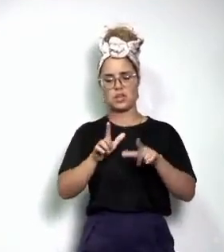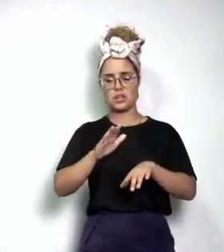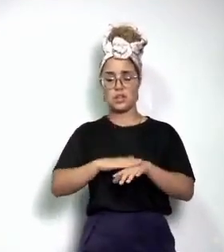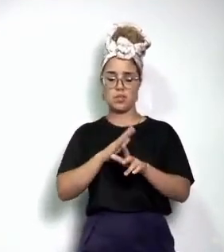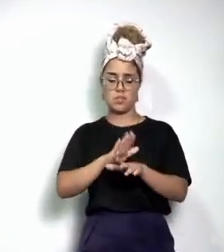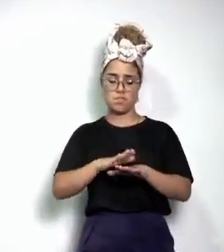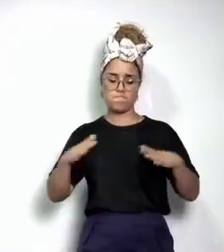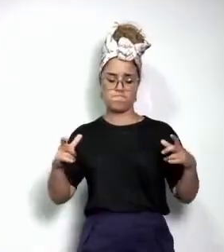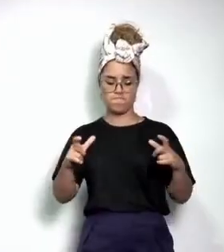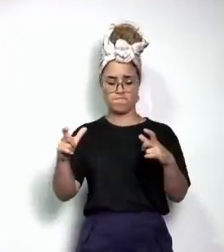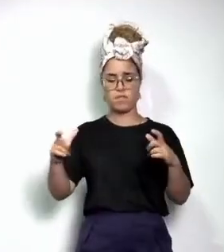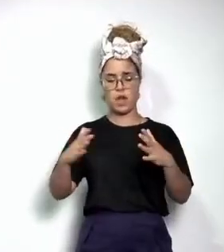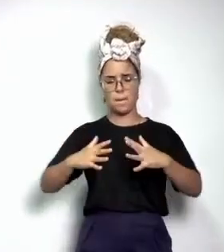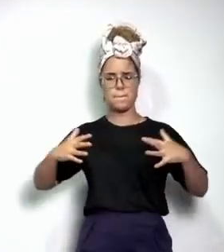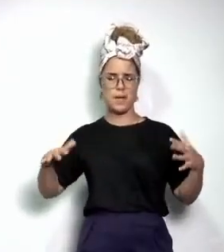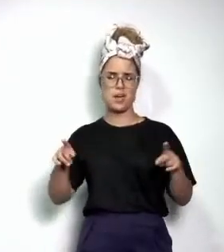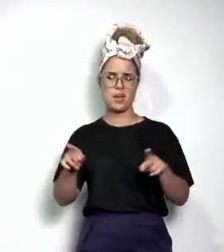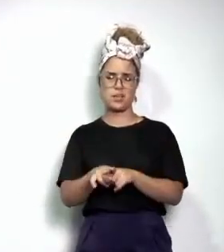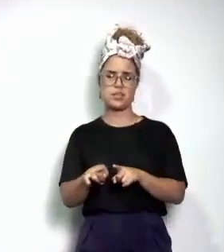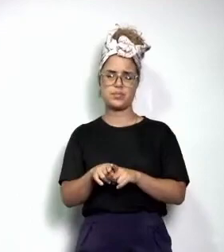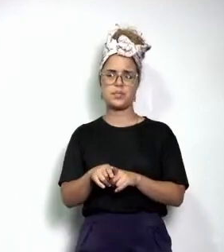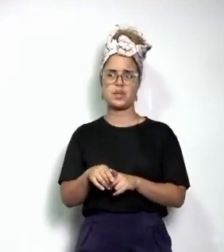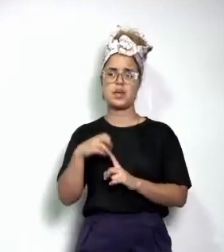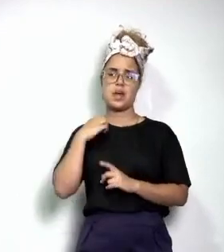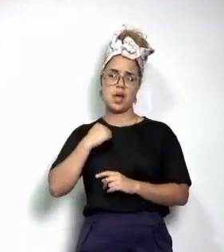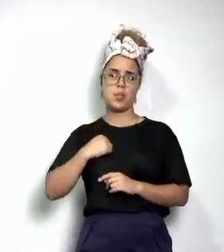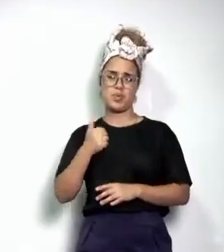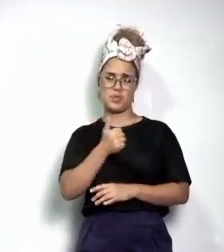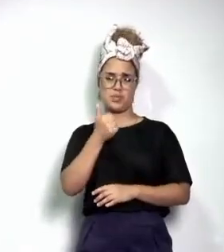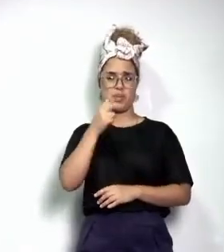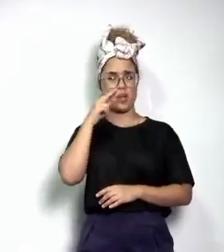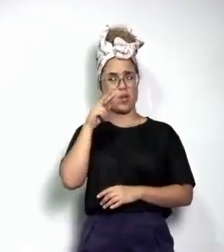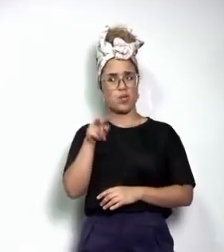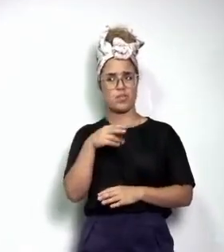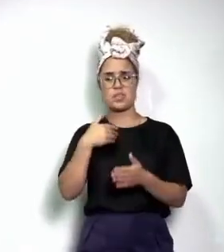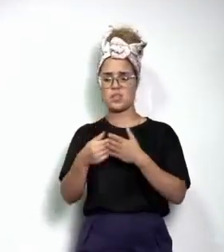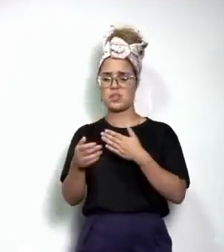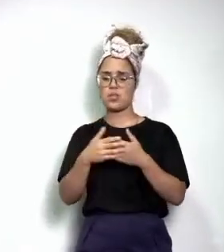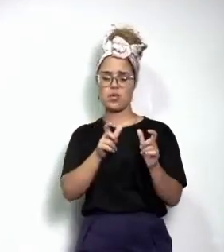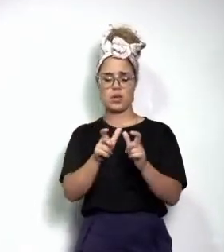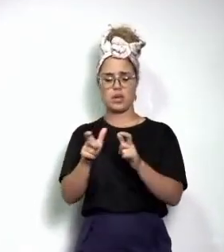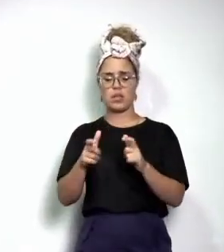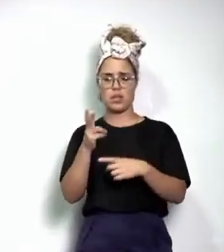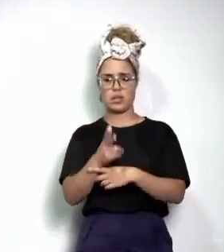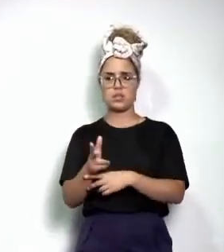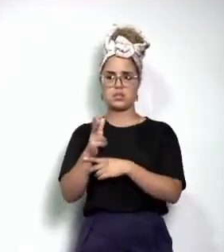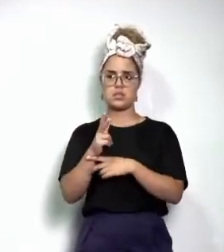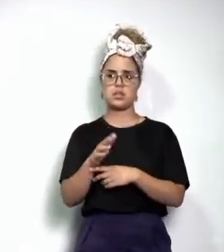também. Então, essa acaba sendo a bag mais comum vista em qualquer set de cinema.